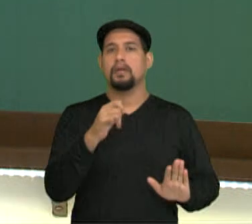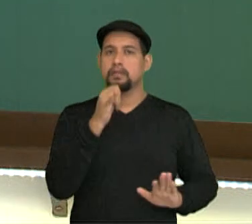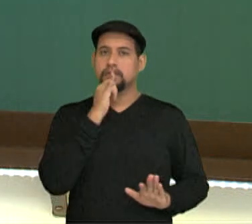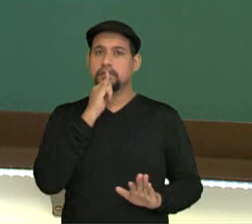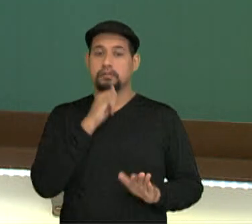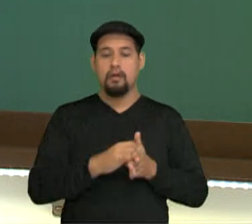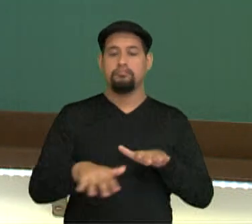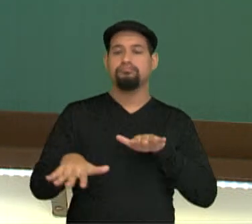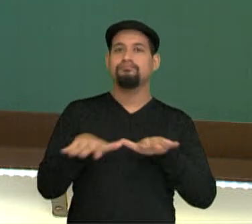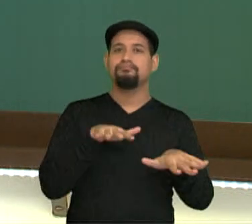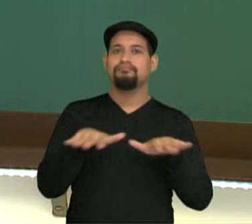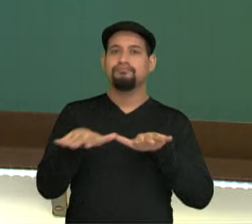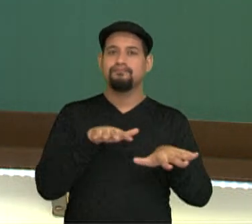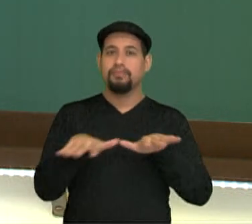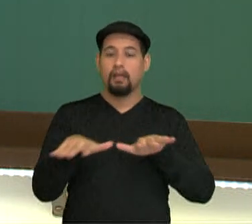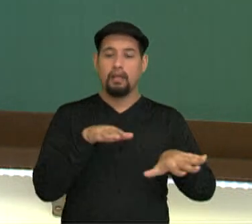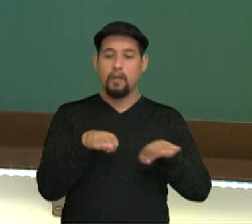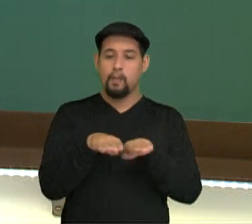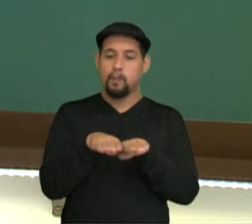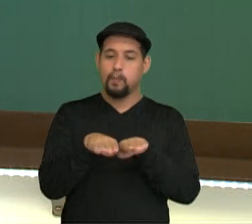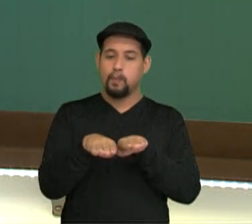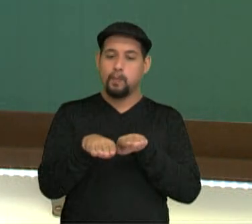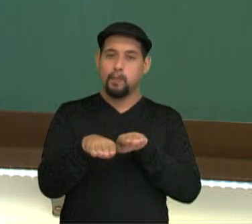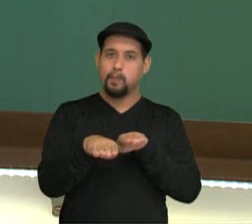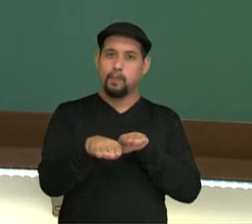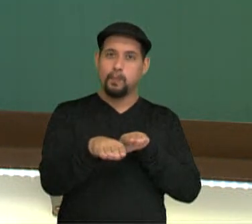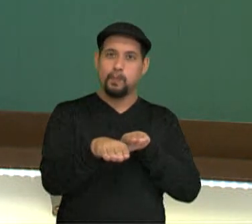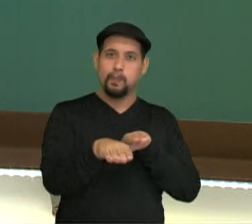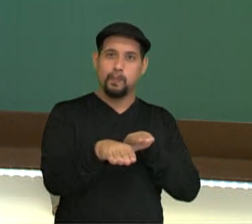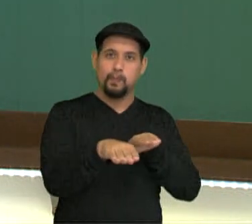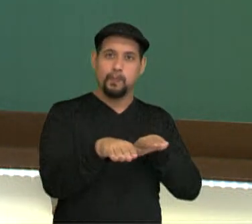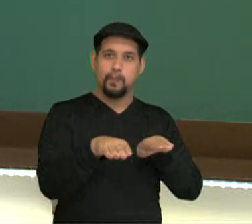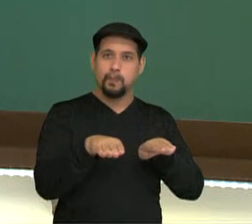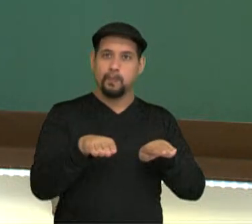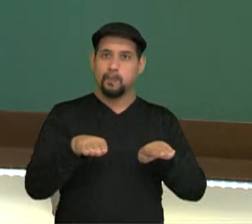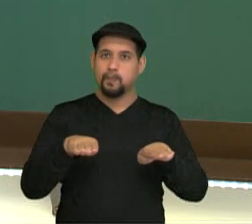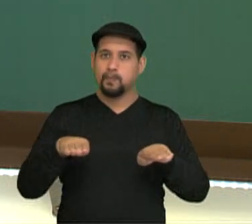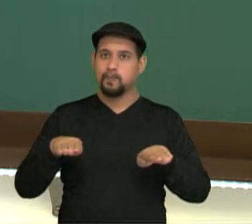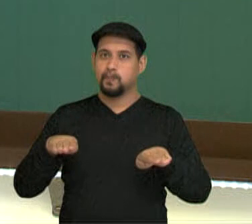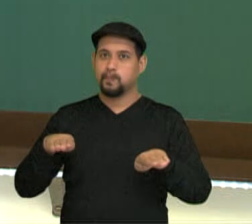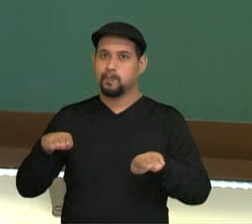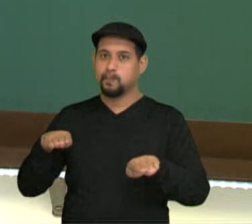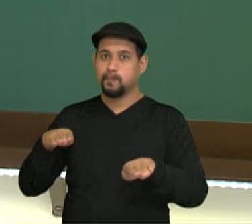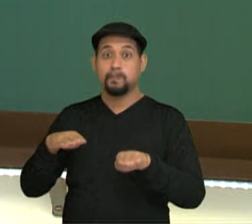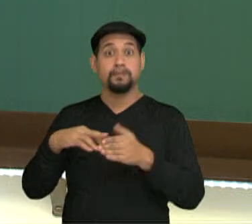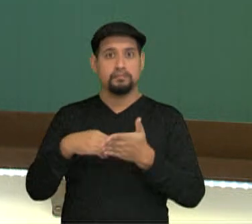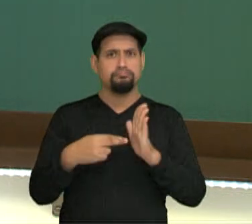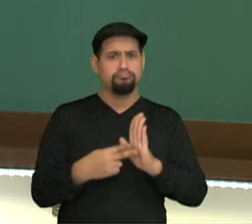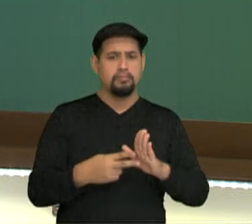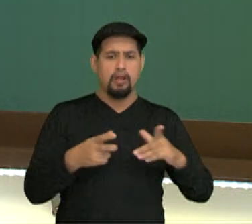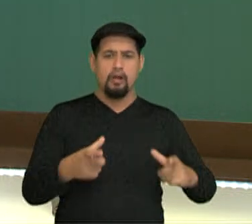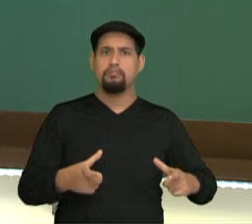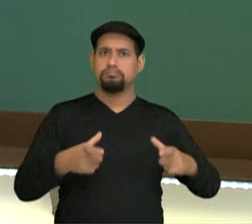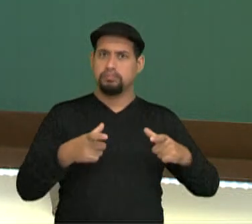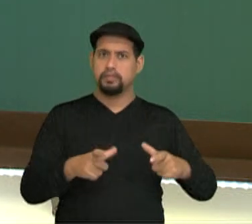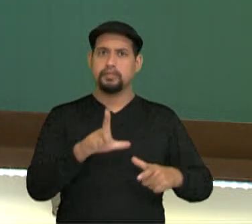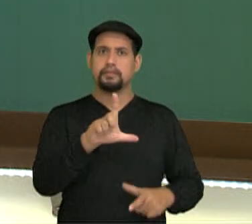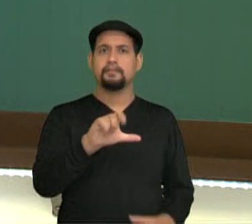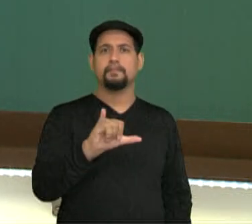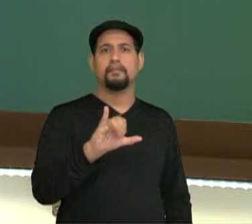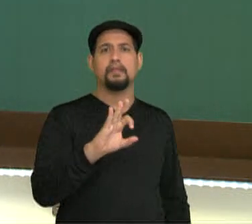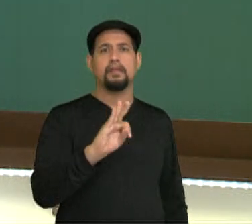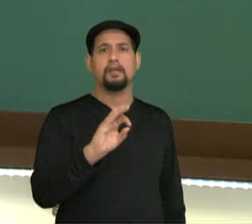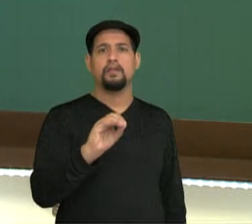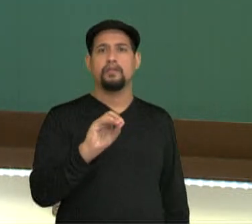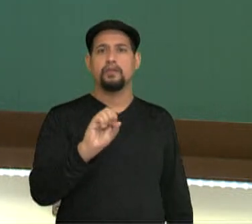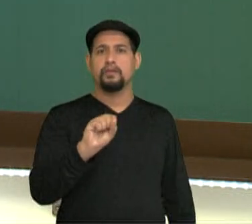Da movimentação das placas tectônicas, que essas placas tectônicas são grandes blocos da litosfera que